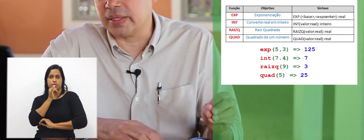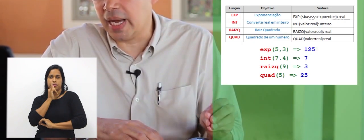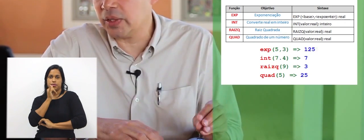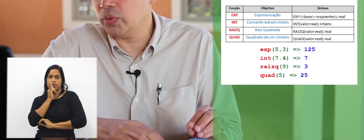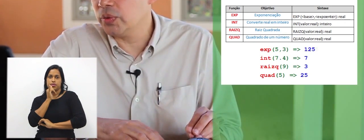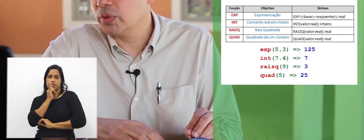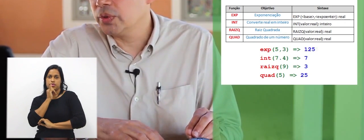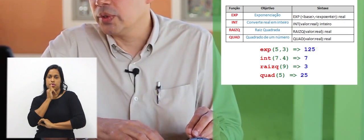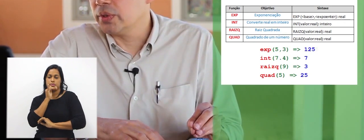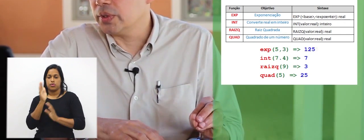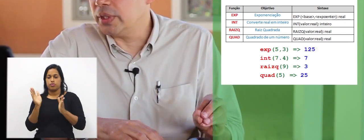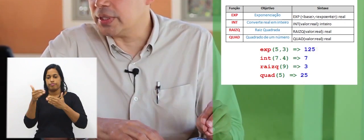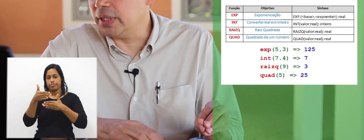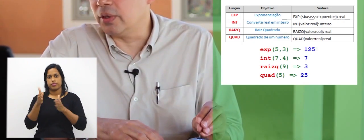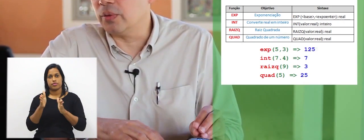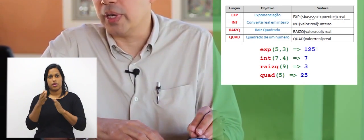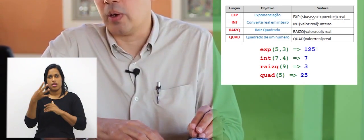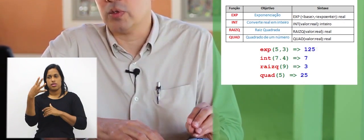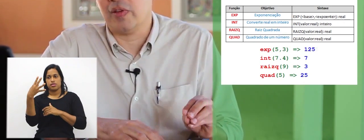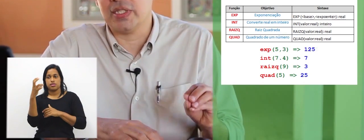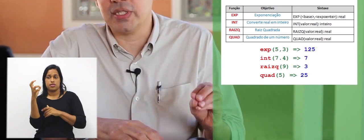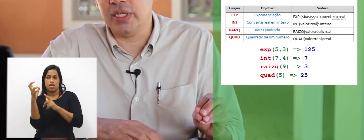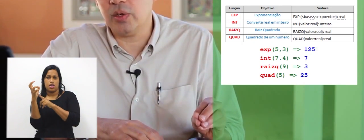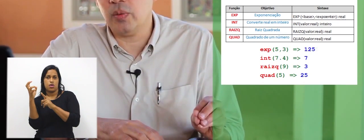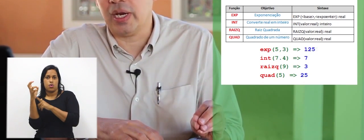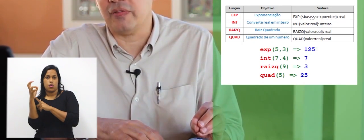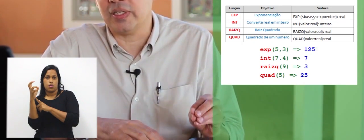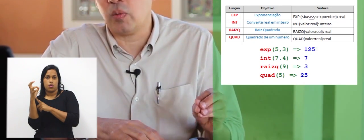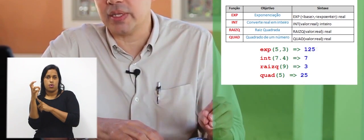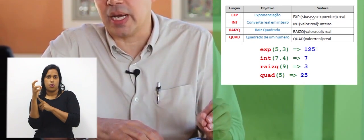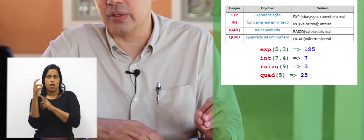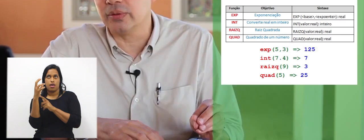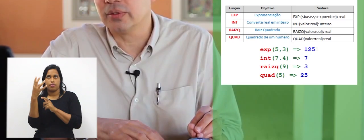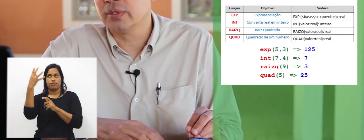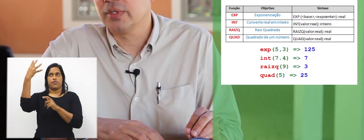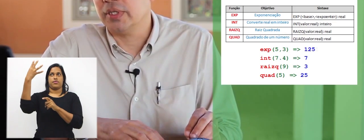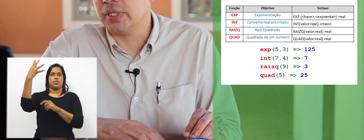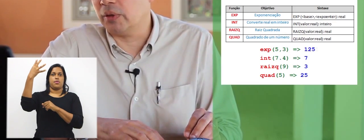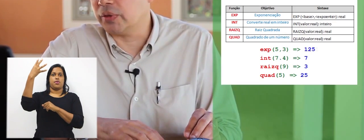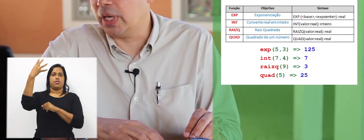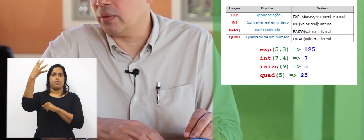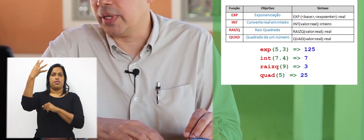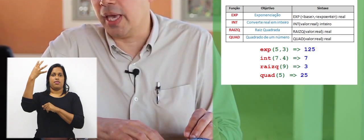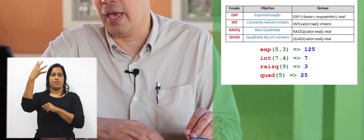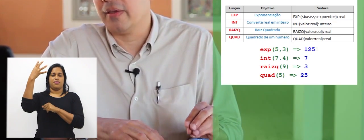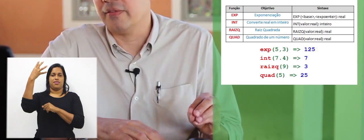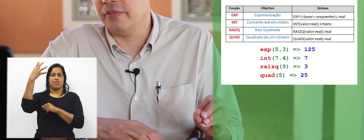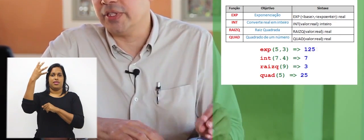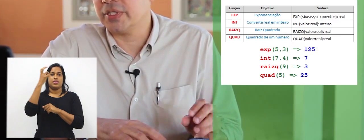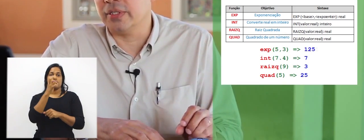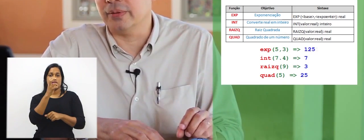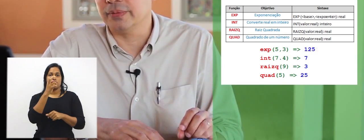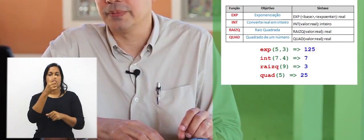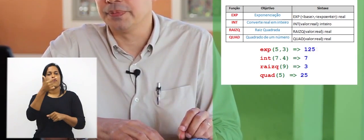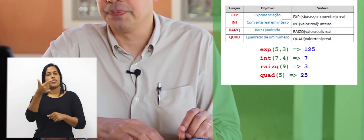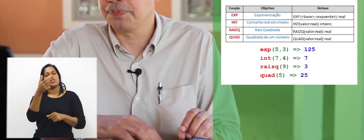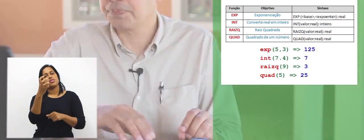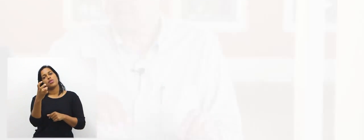o quadrado de 5. É como se eu tivesse 5 elevado ao quadrado. Então eu tenho que é